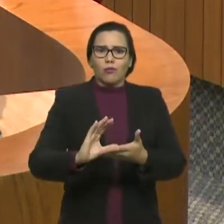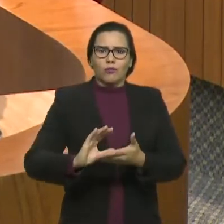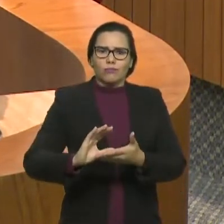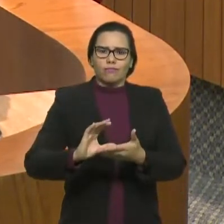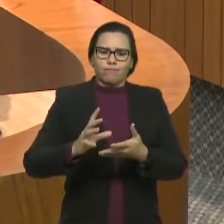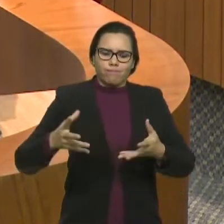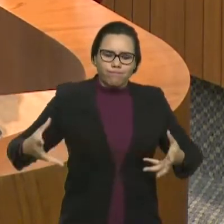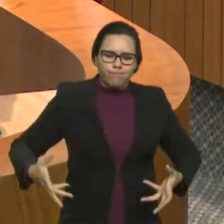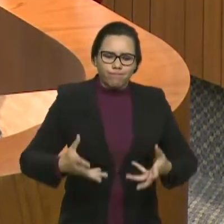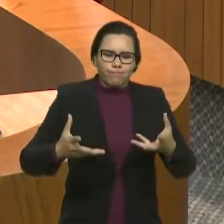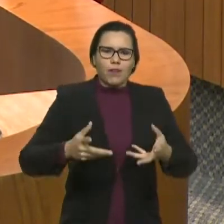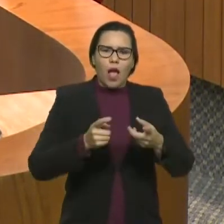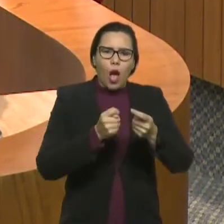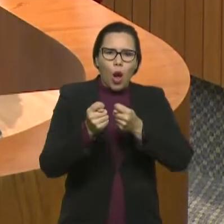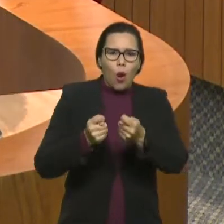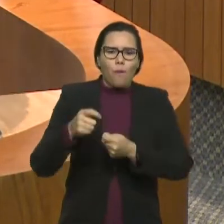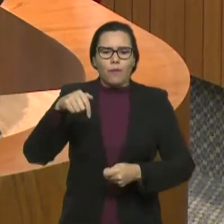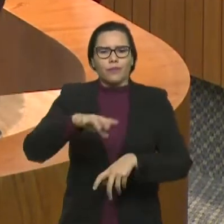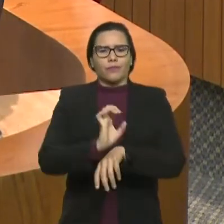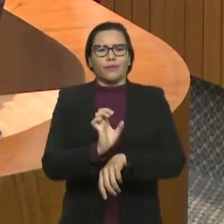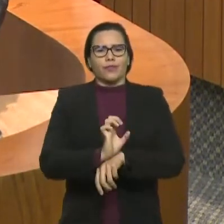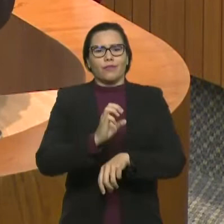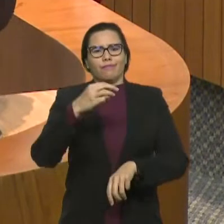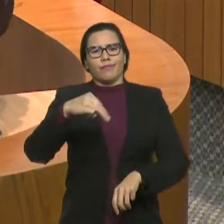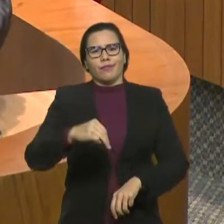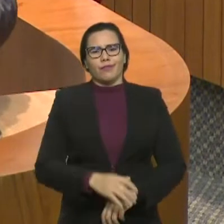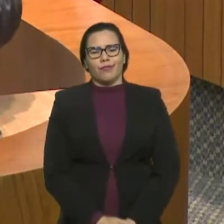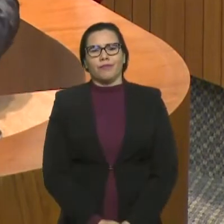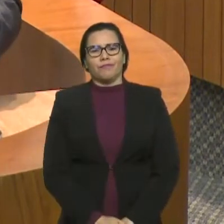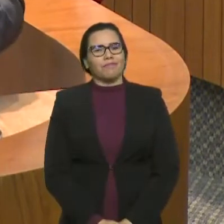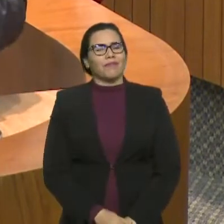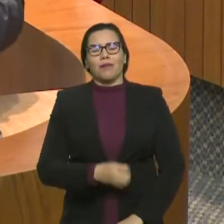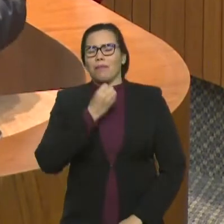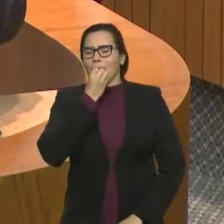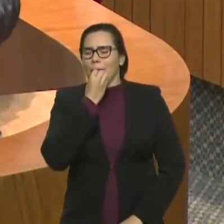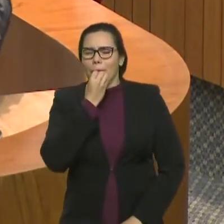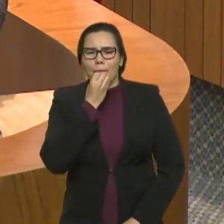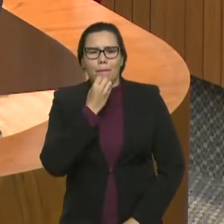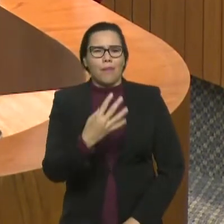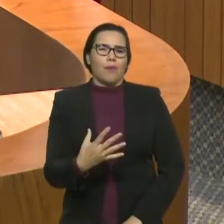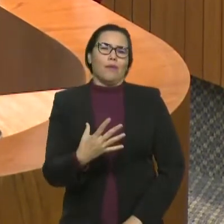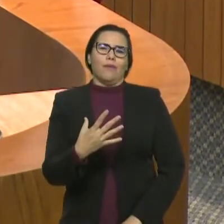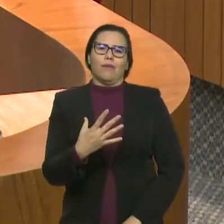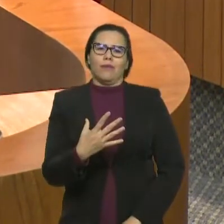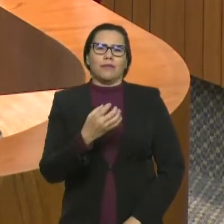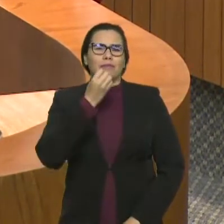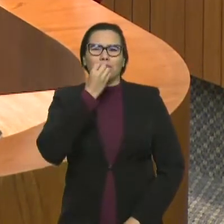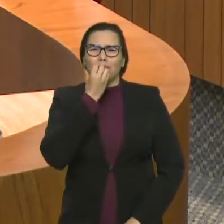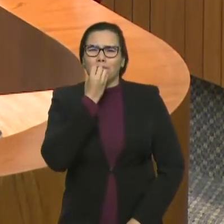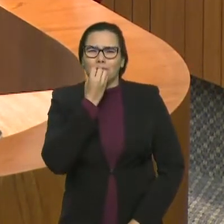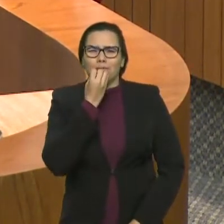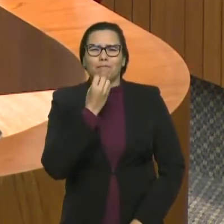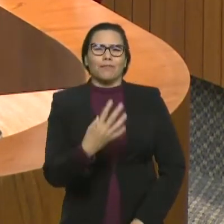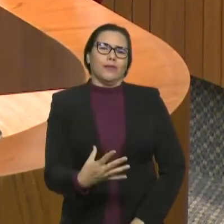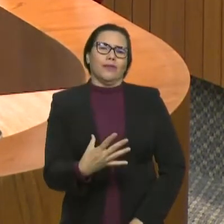trazer, nesse momento, essa boa e grande notícia para os maranhenses.